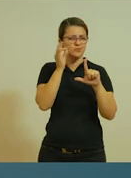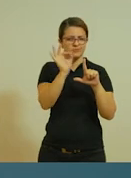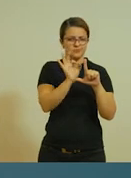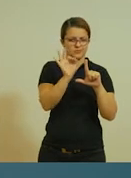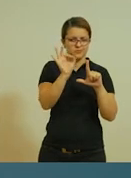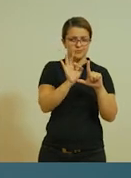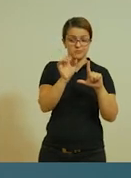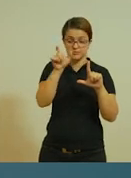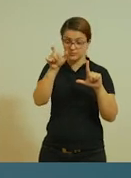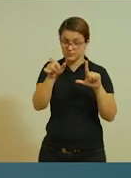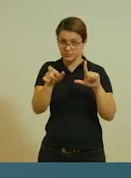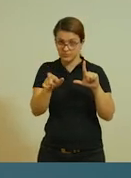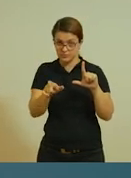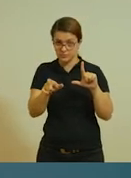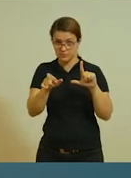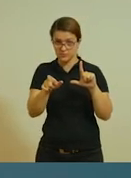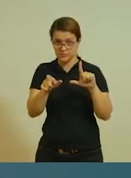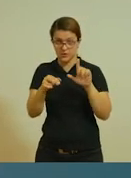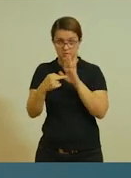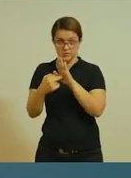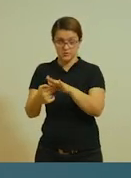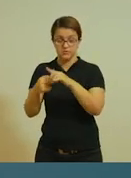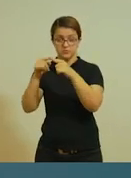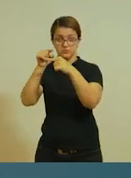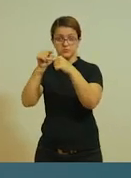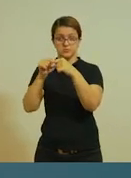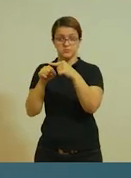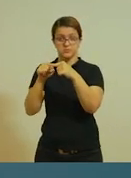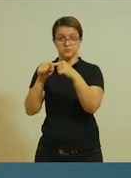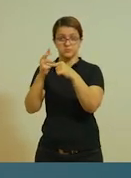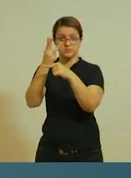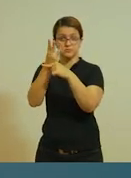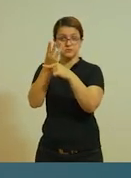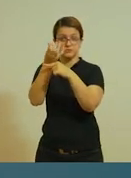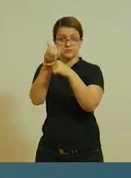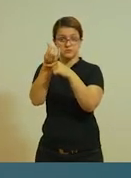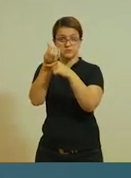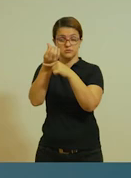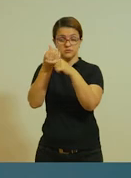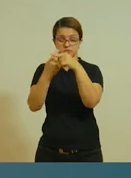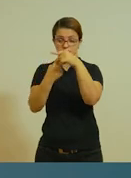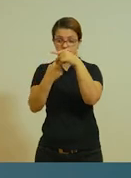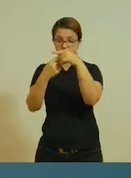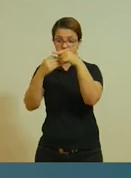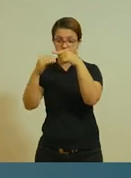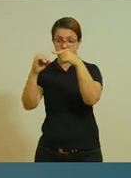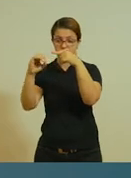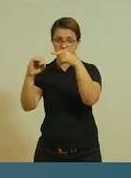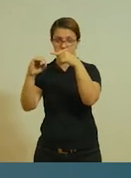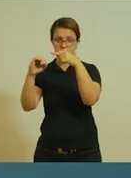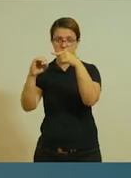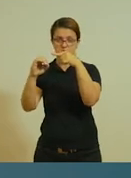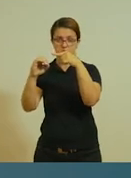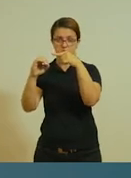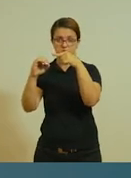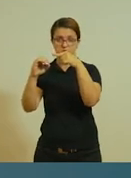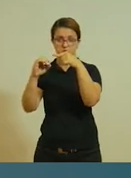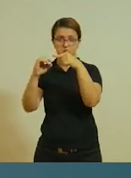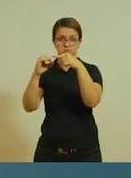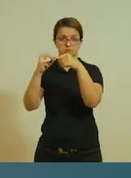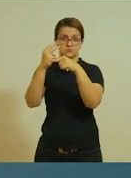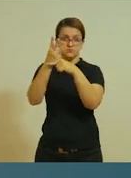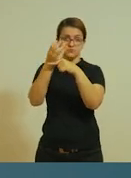símbolo. E agora a gente vai representar em fração. Então, nós temos 36 dentro de 100,